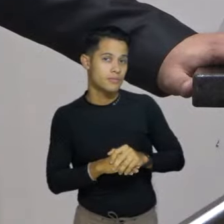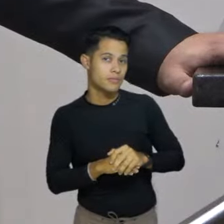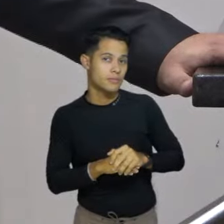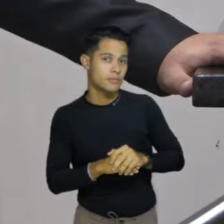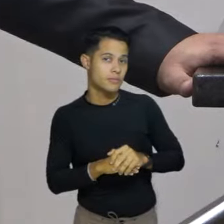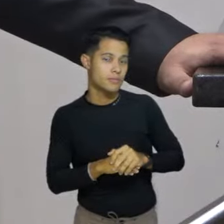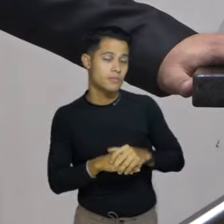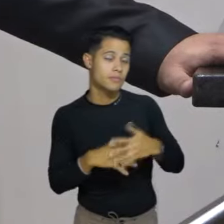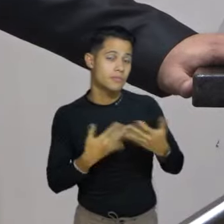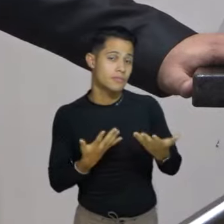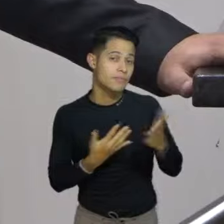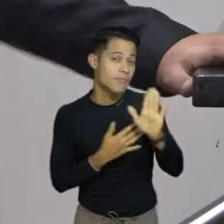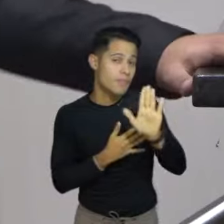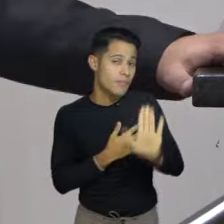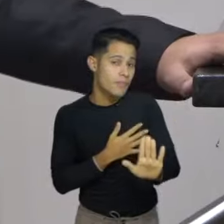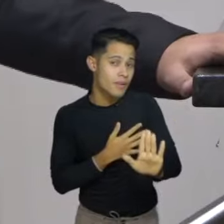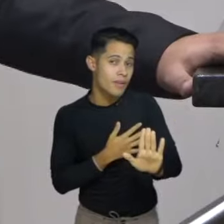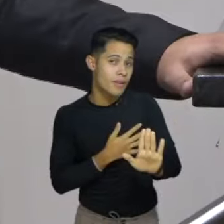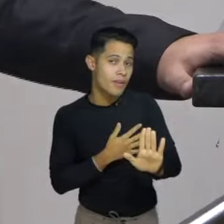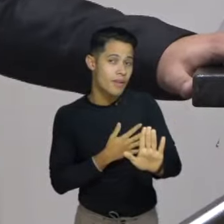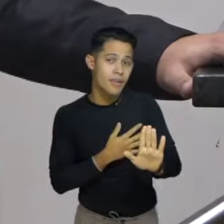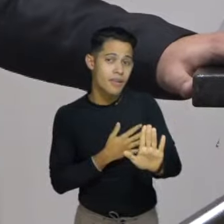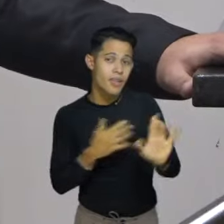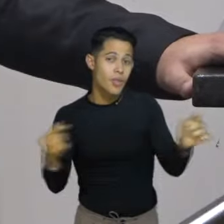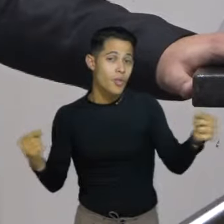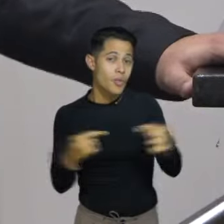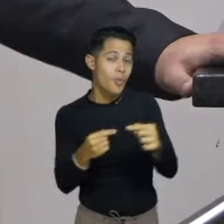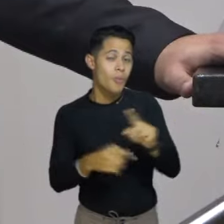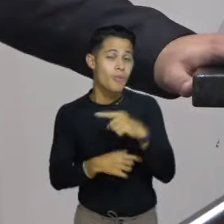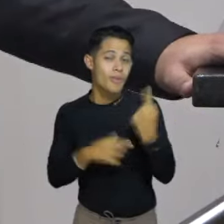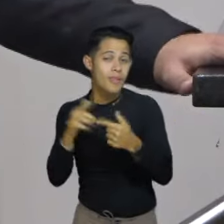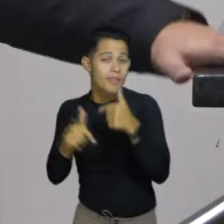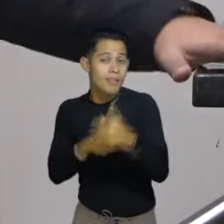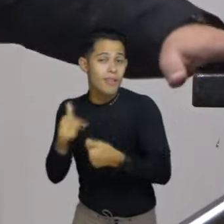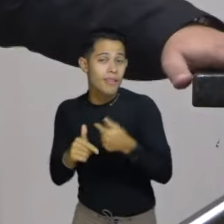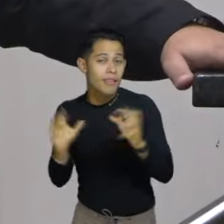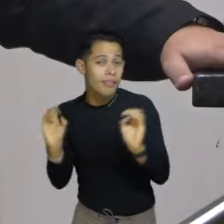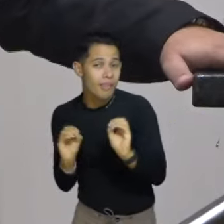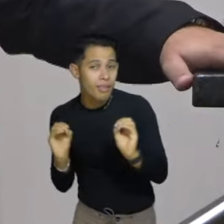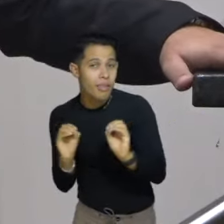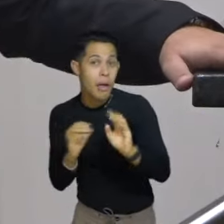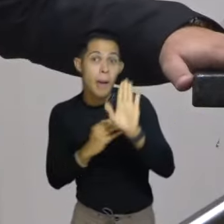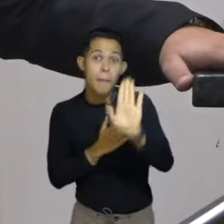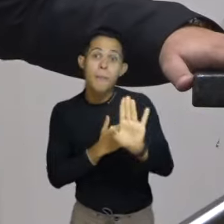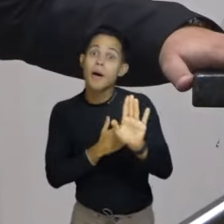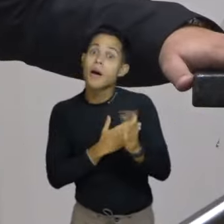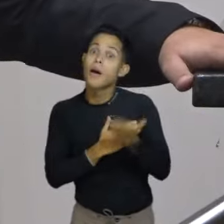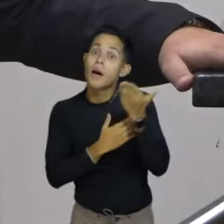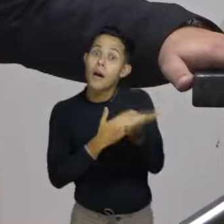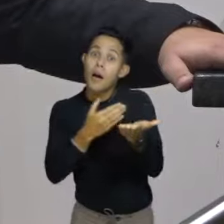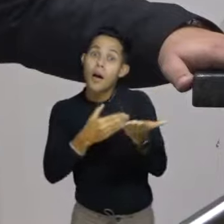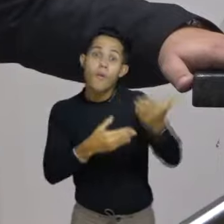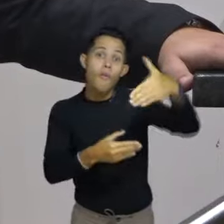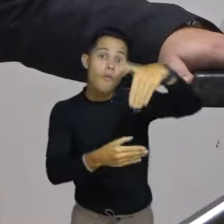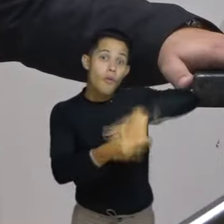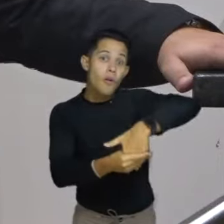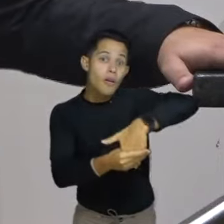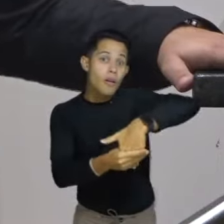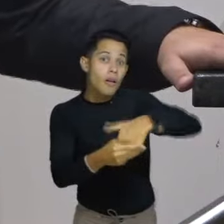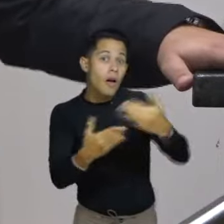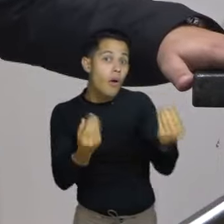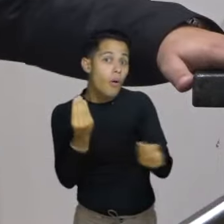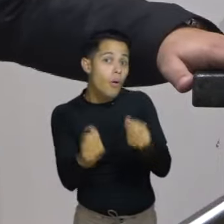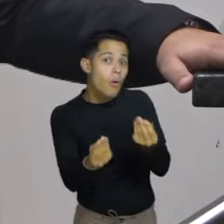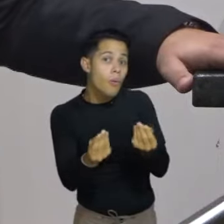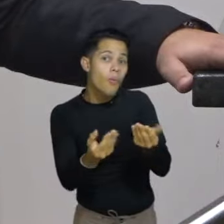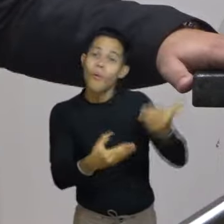É mas não está dentro do da nossa ouada mas em quem votaste para poder votar Olha